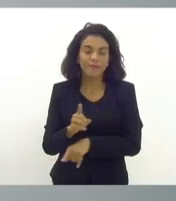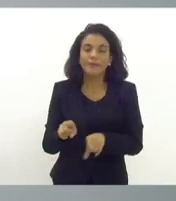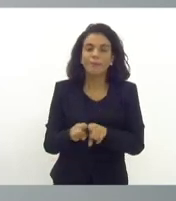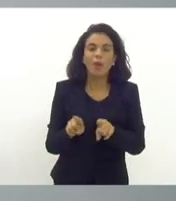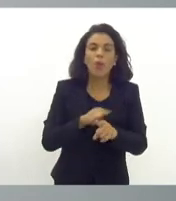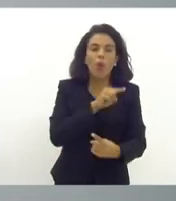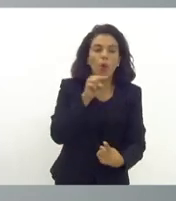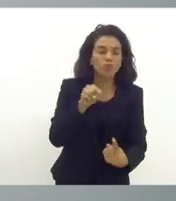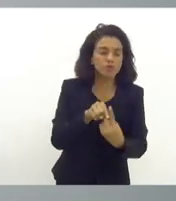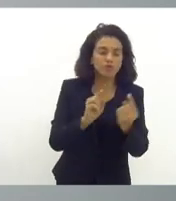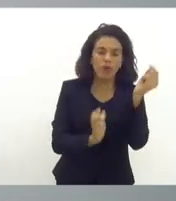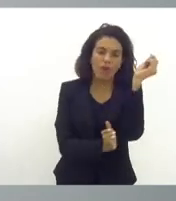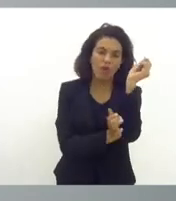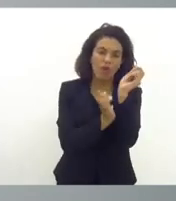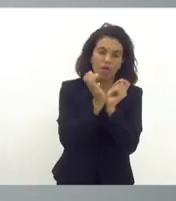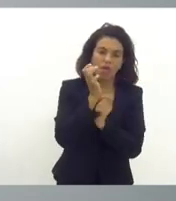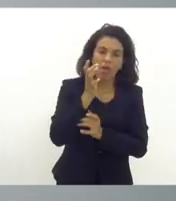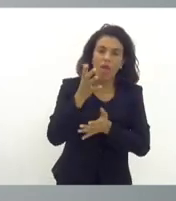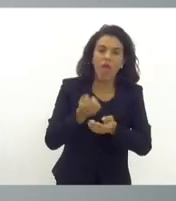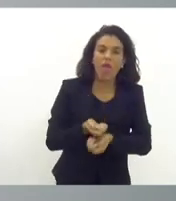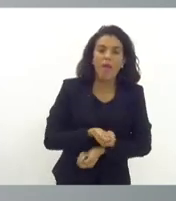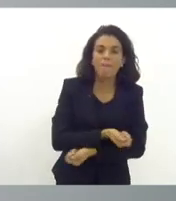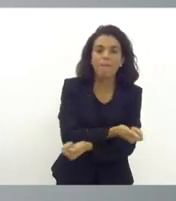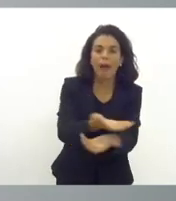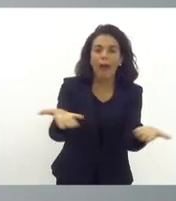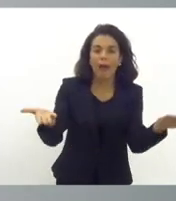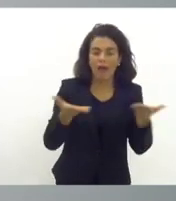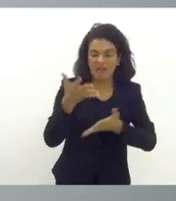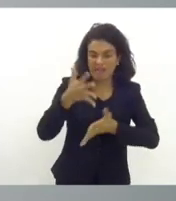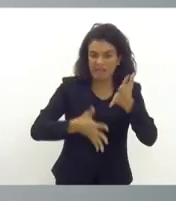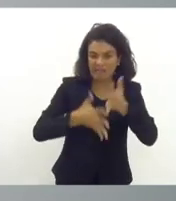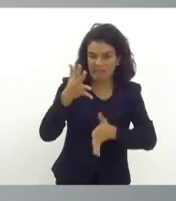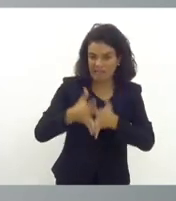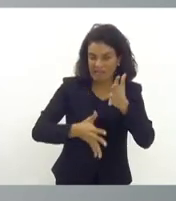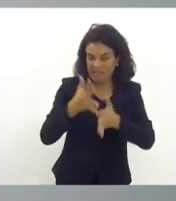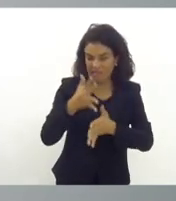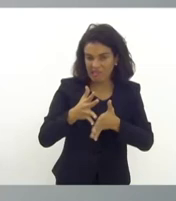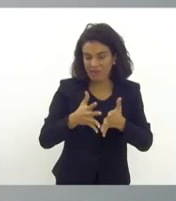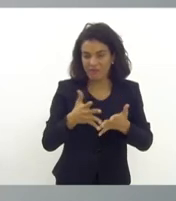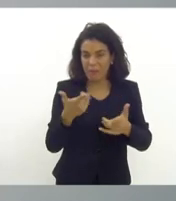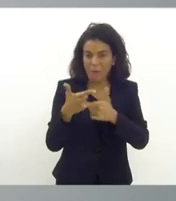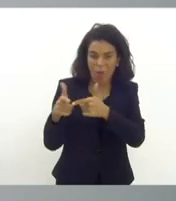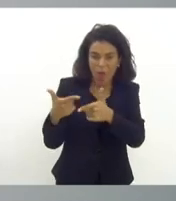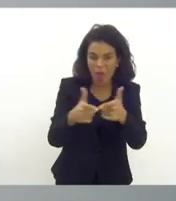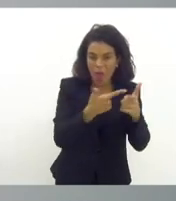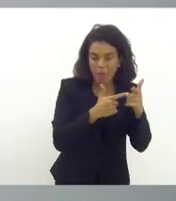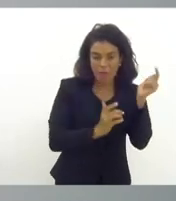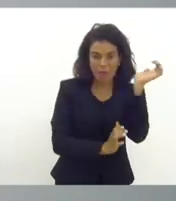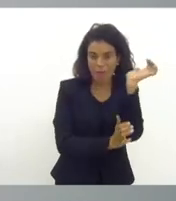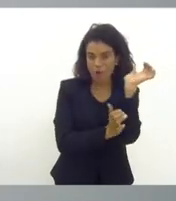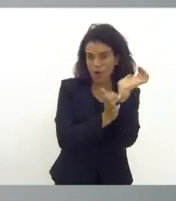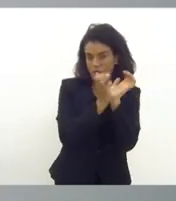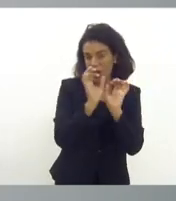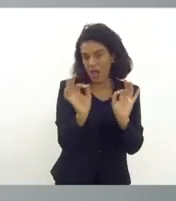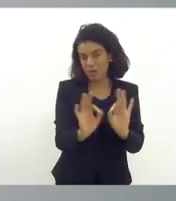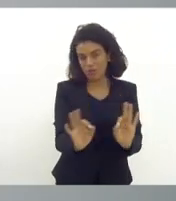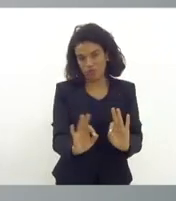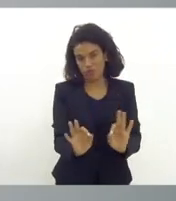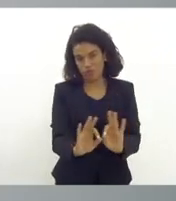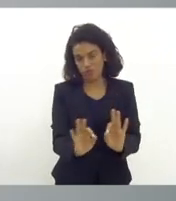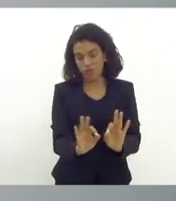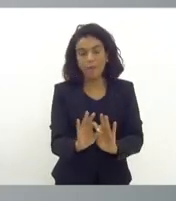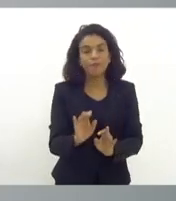não é dificultar não é criar empecilhos e nem amarrar nessas mazelas burocráticas que nós sabemos que existem